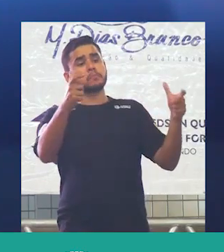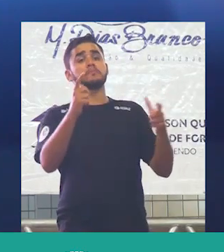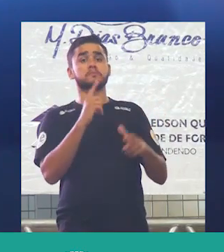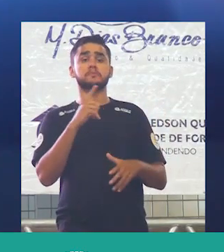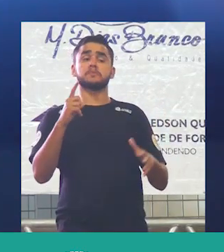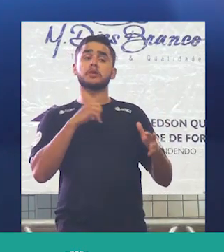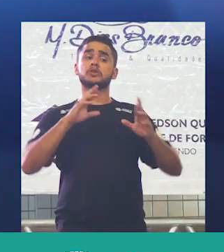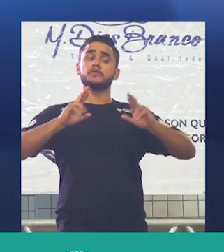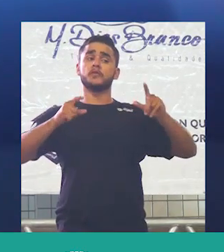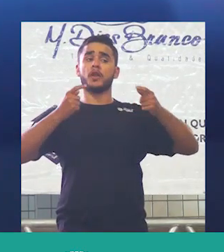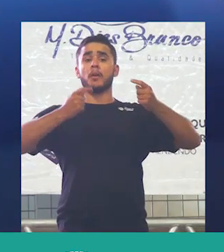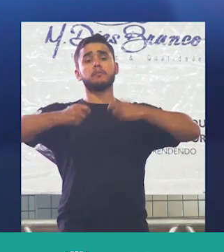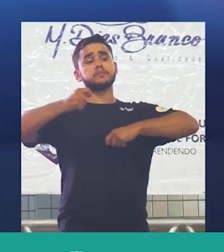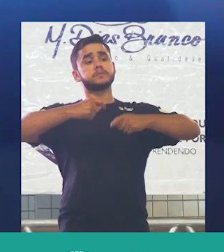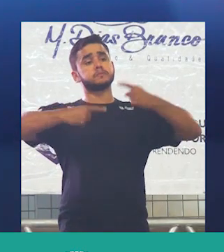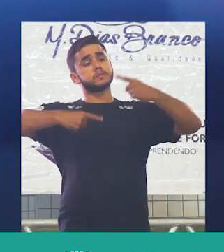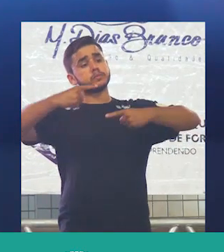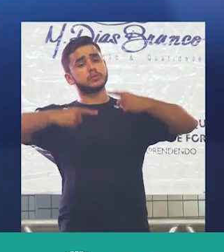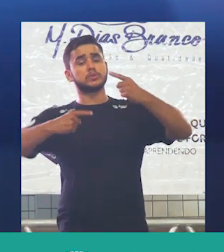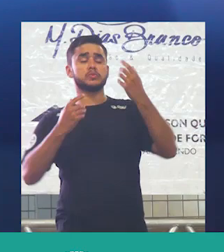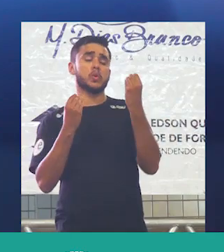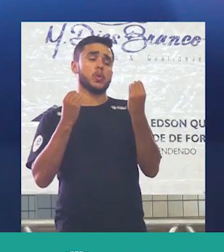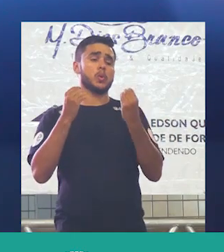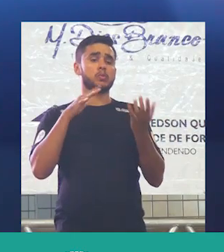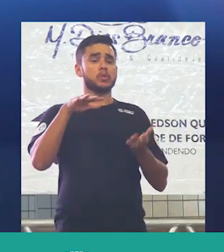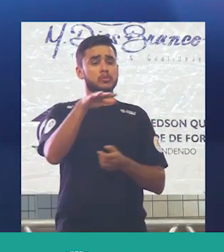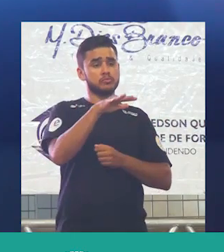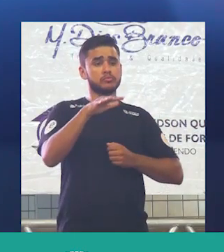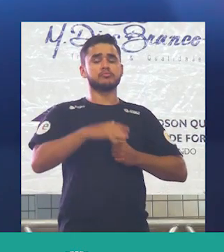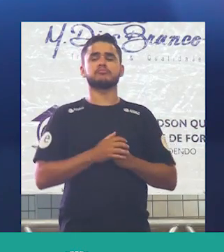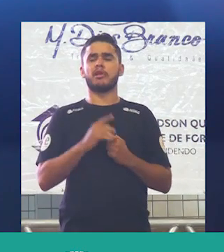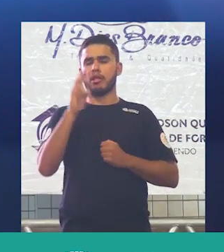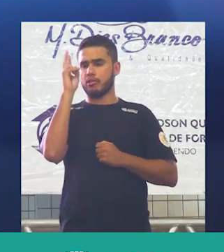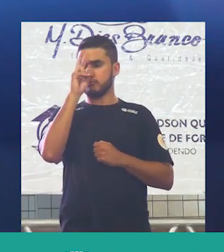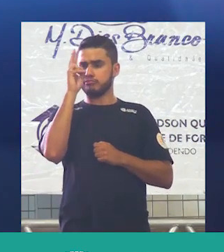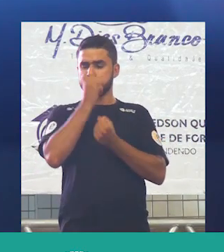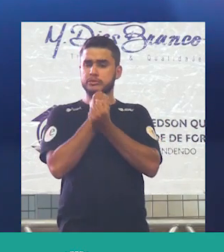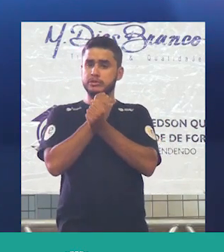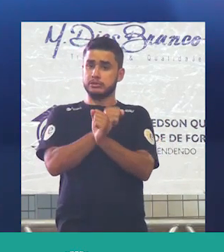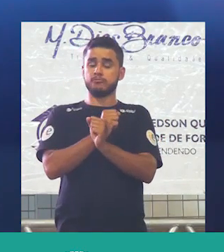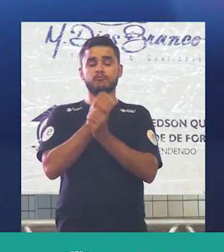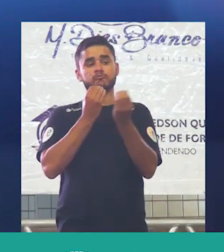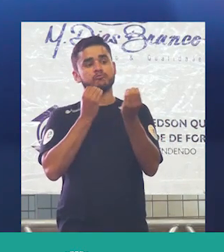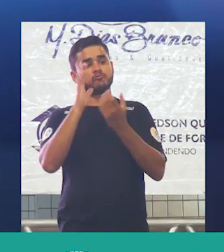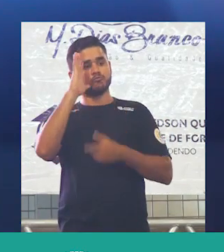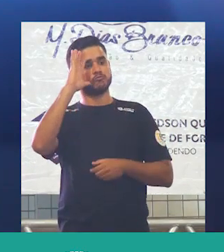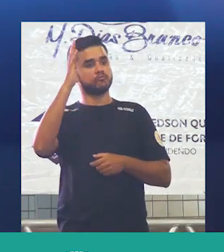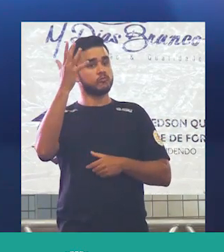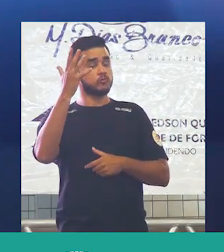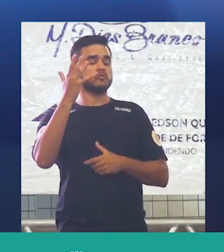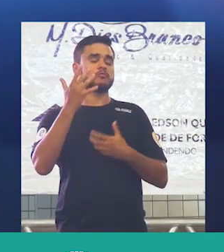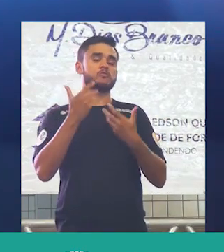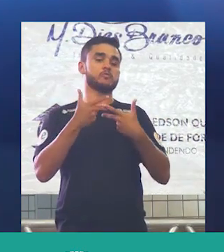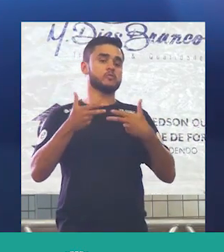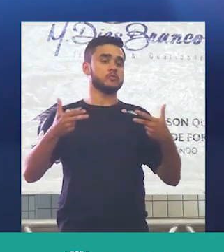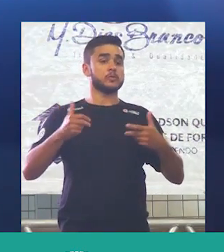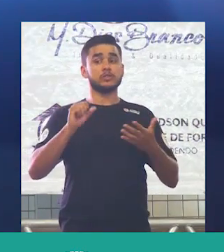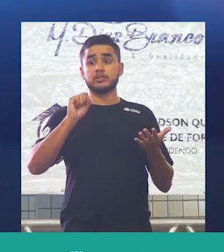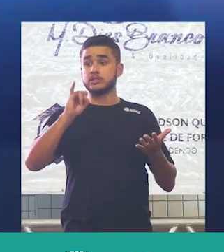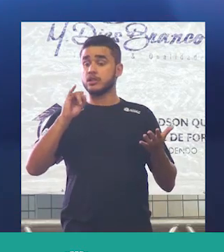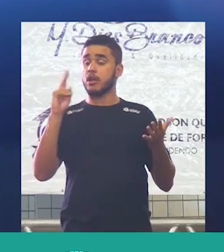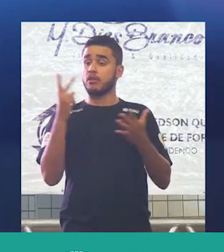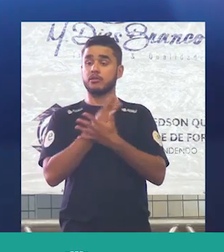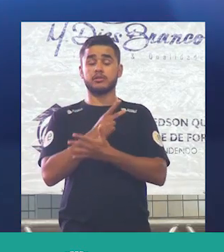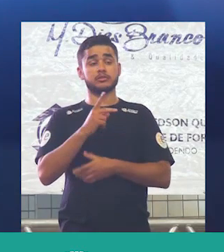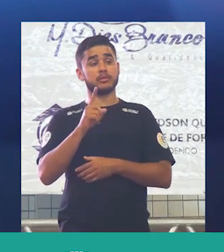da escravatura. Mas a possibilidade e a habilidade de lograr uma solução alternativa, caso tipo de